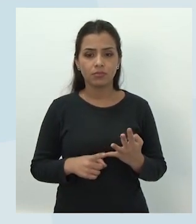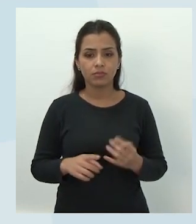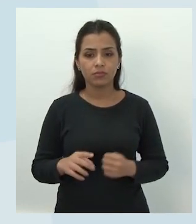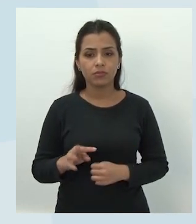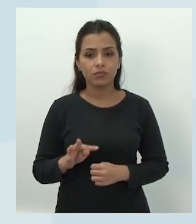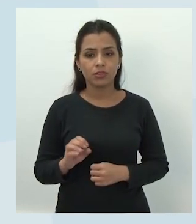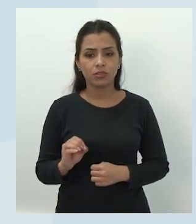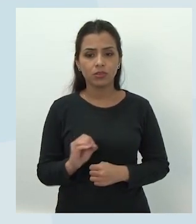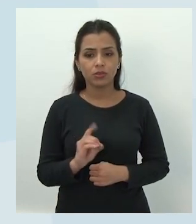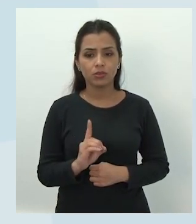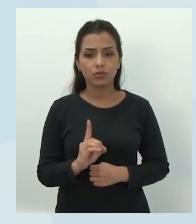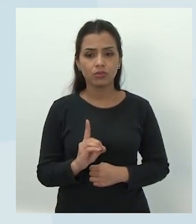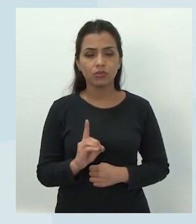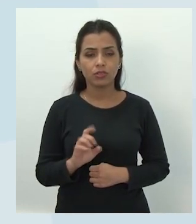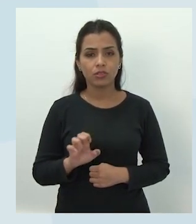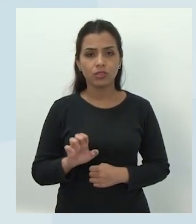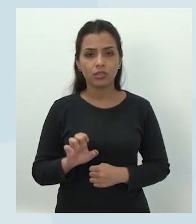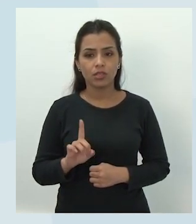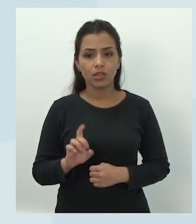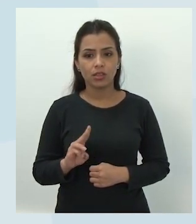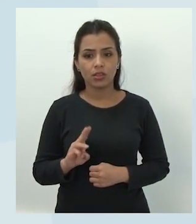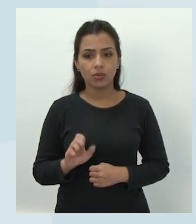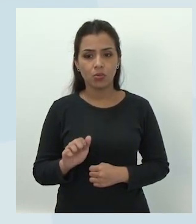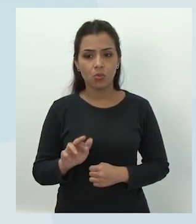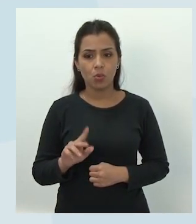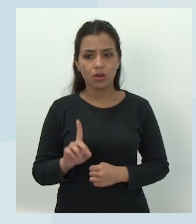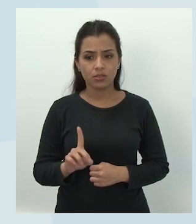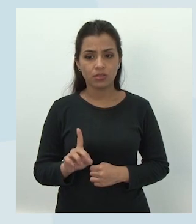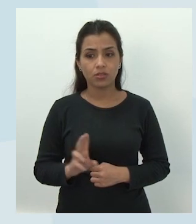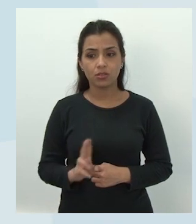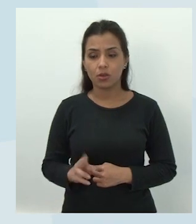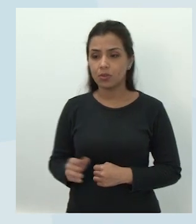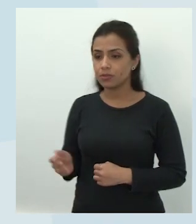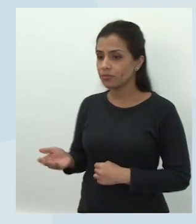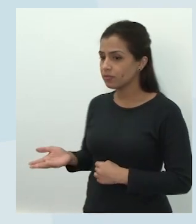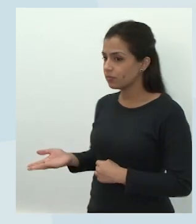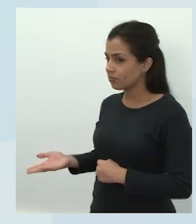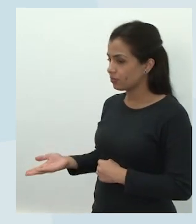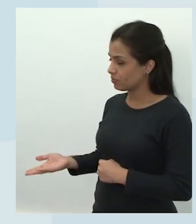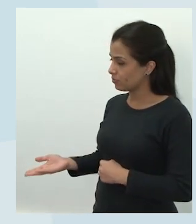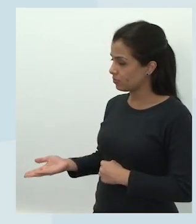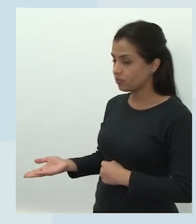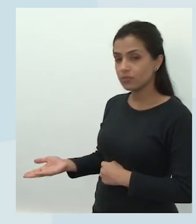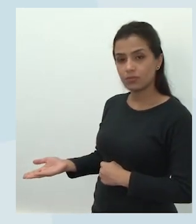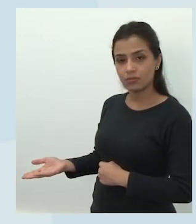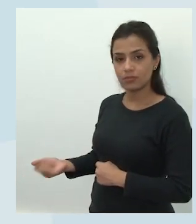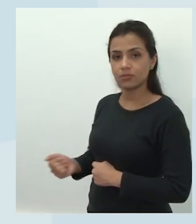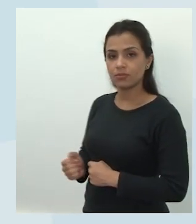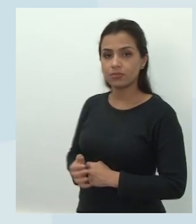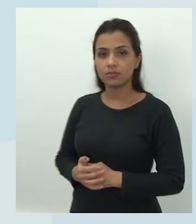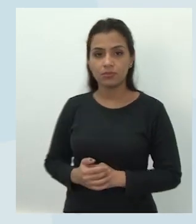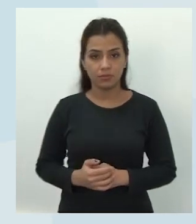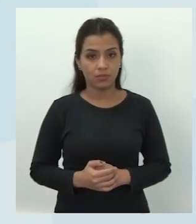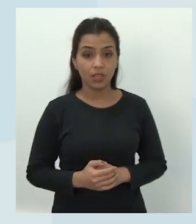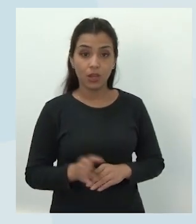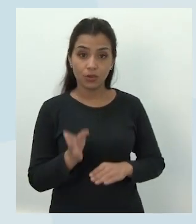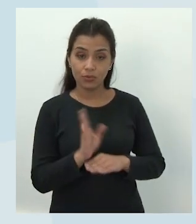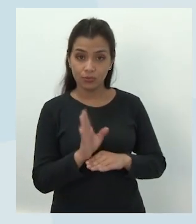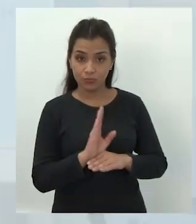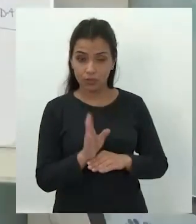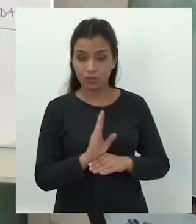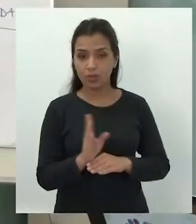também tem aí Deu a Louca na Chapeuzinho, o trailer oficial do vídeo, tá? Esse filme, né, um desenho